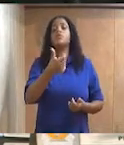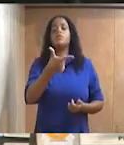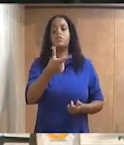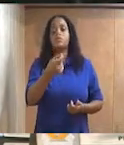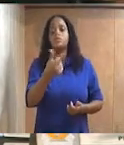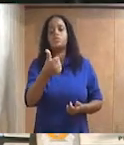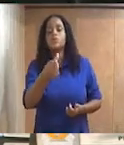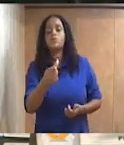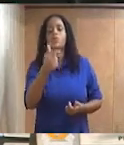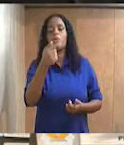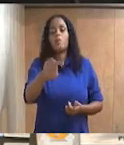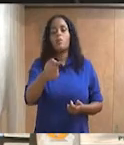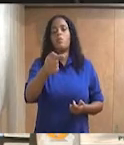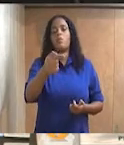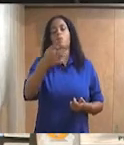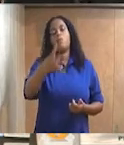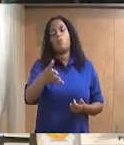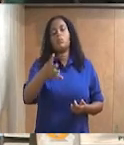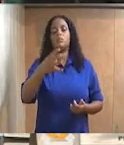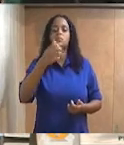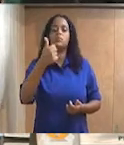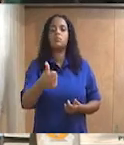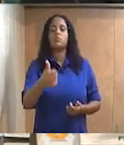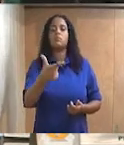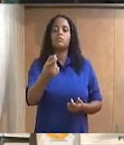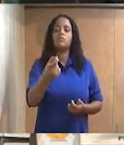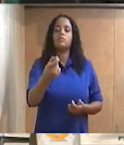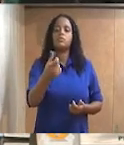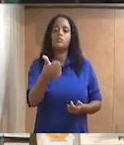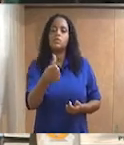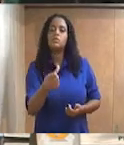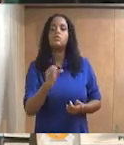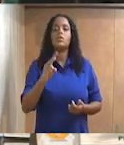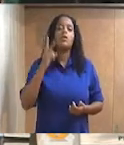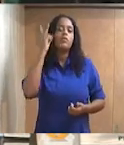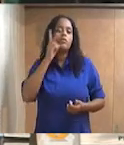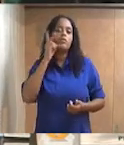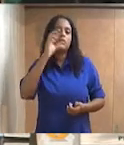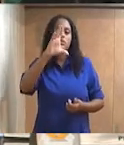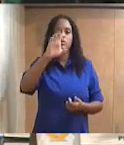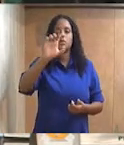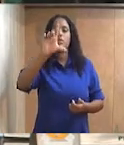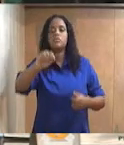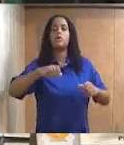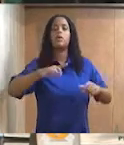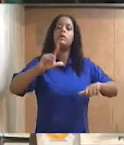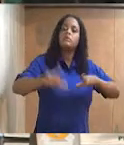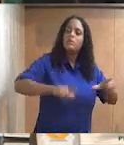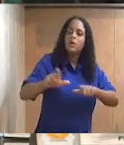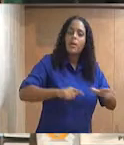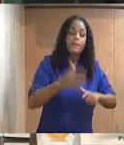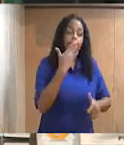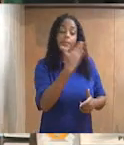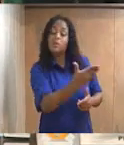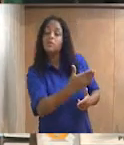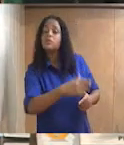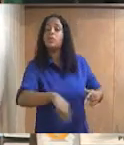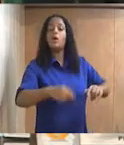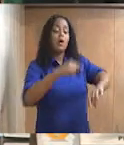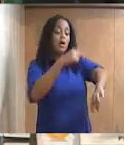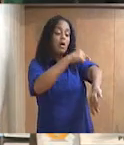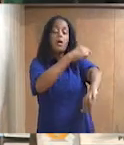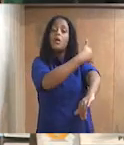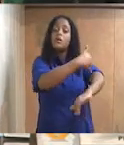6.241, de 2016, do excelentíssimo senhor vereador Celso do Alba, solicitando ao excelentíssimo senhor prefeito o recapeamento asfáltico das